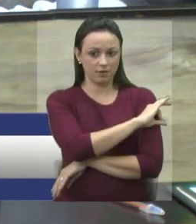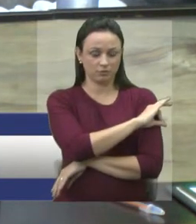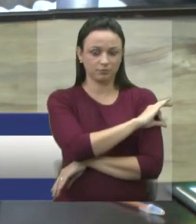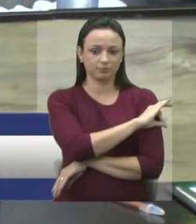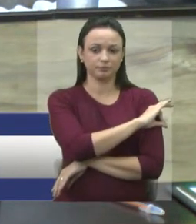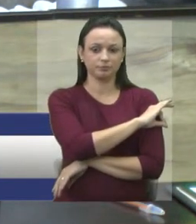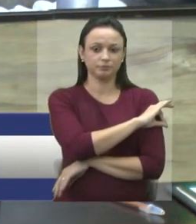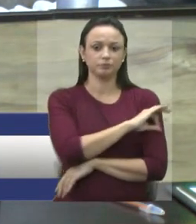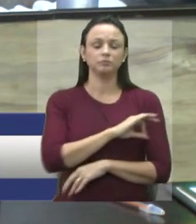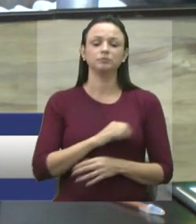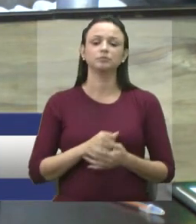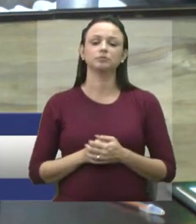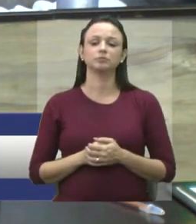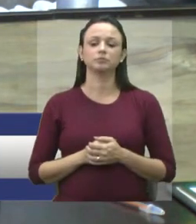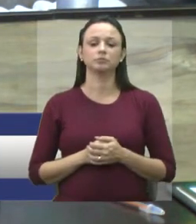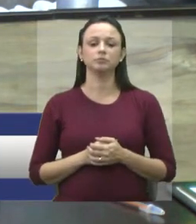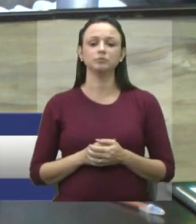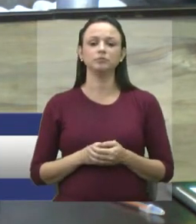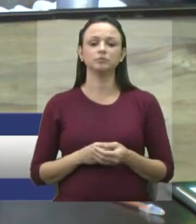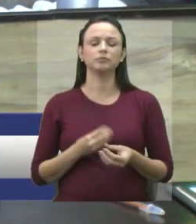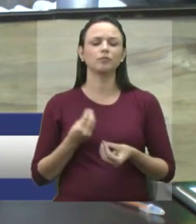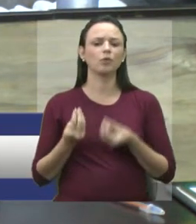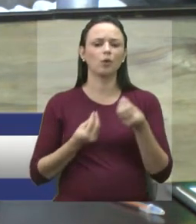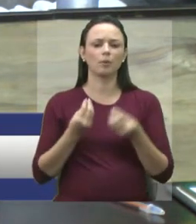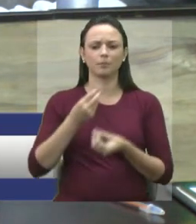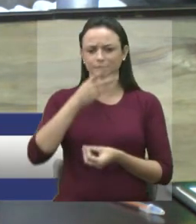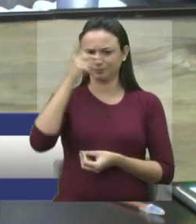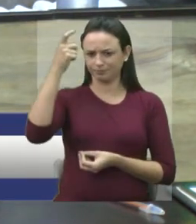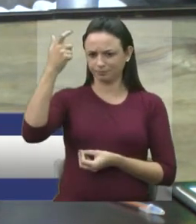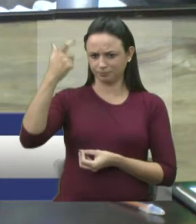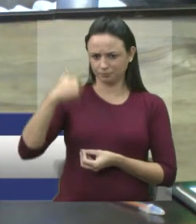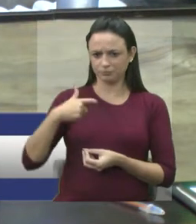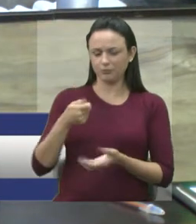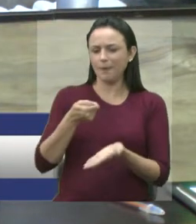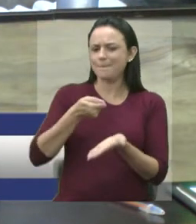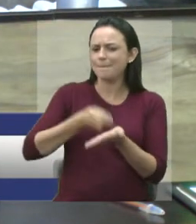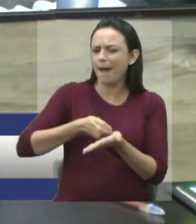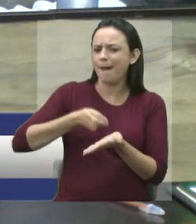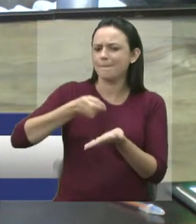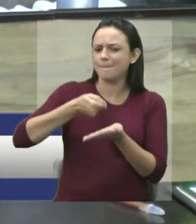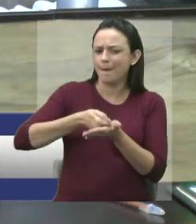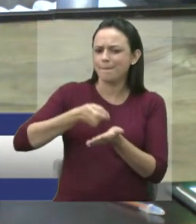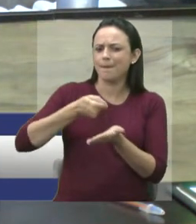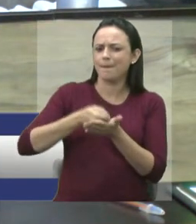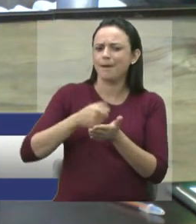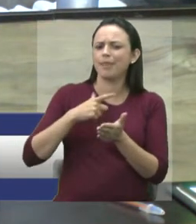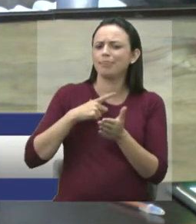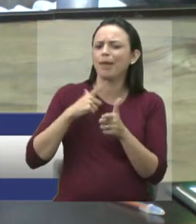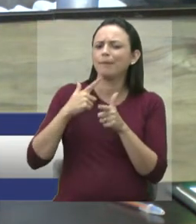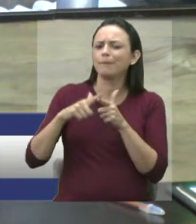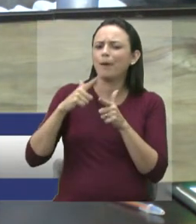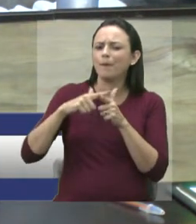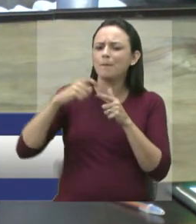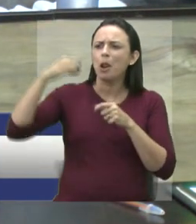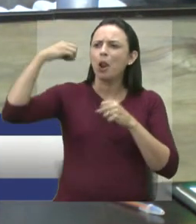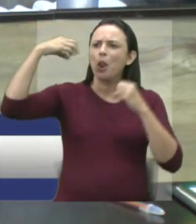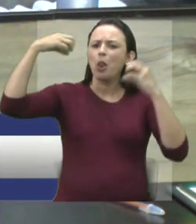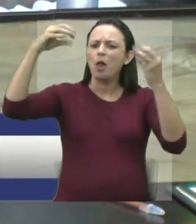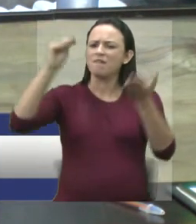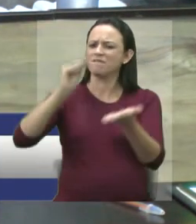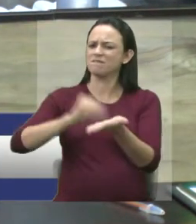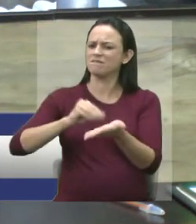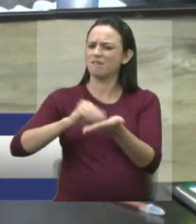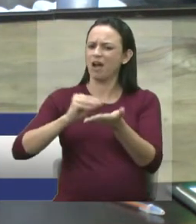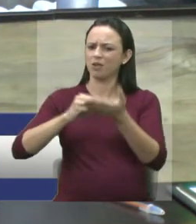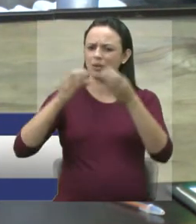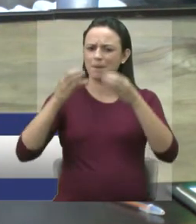municipal, como o contribuinte que convive com problemas de iluminação em seu bairro